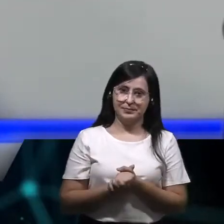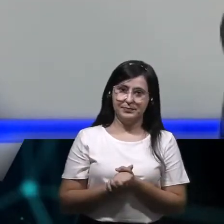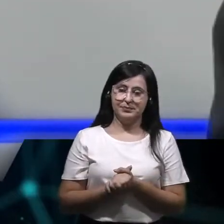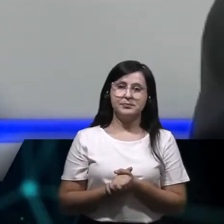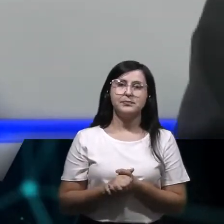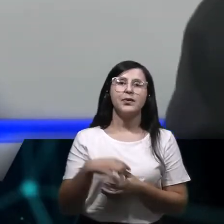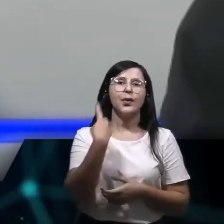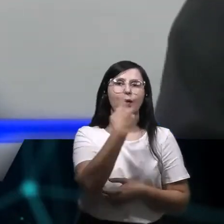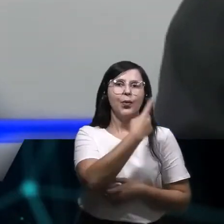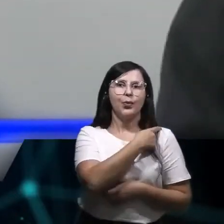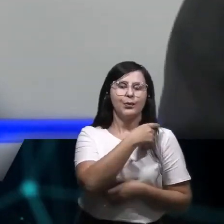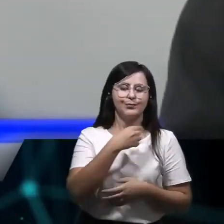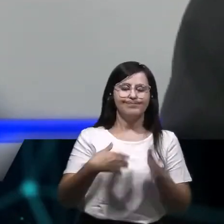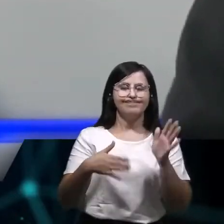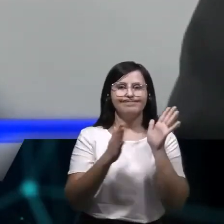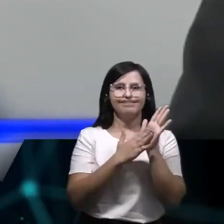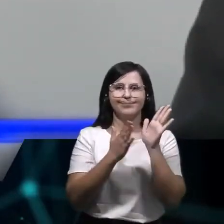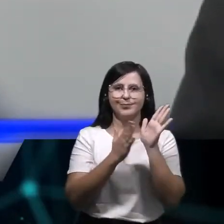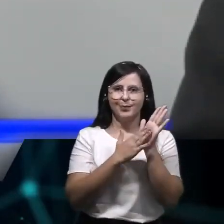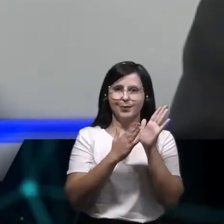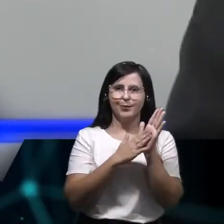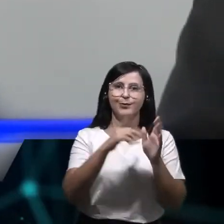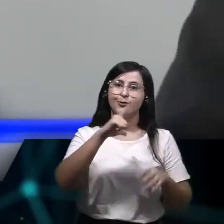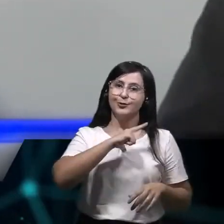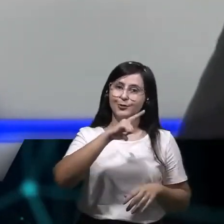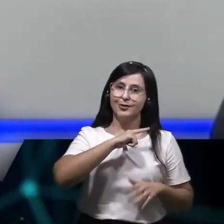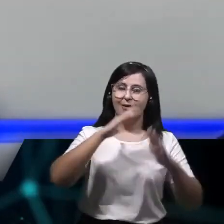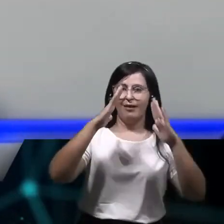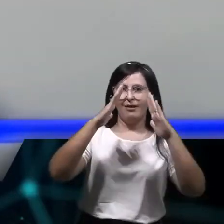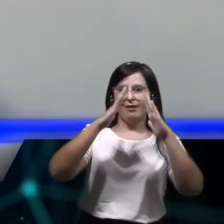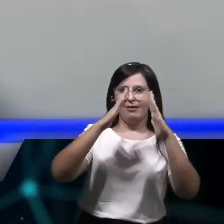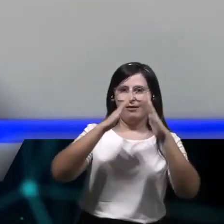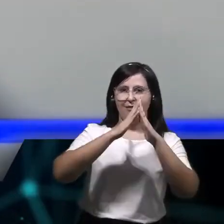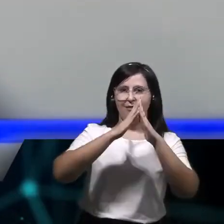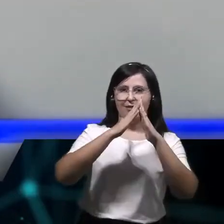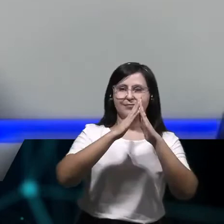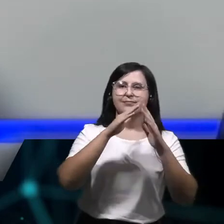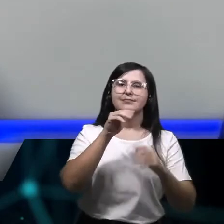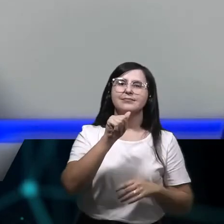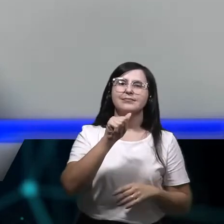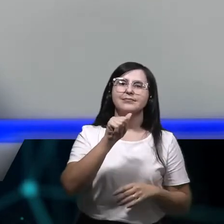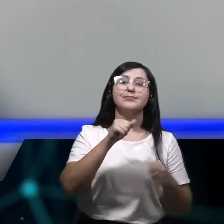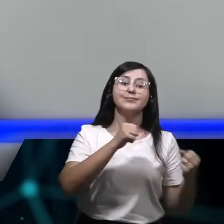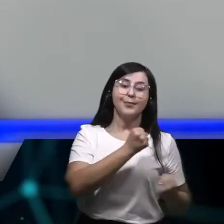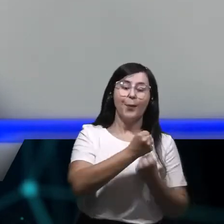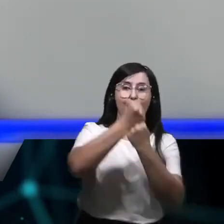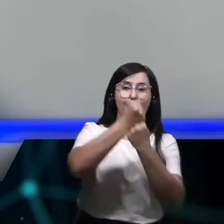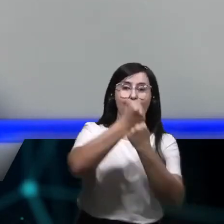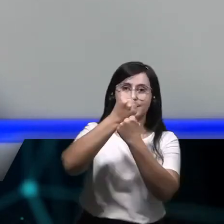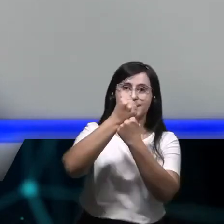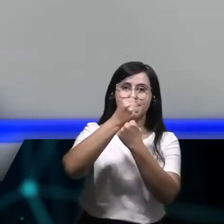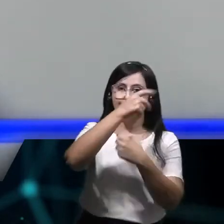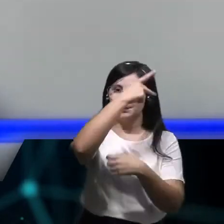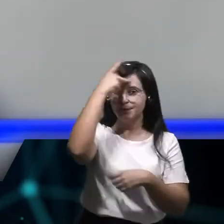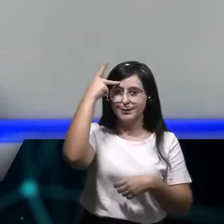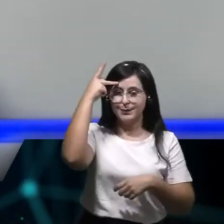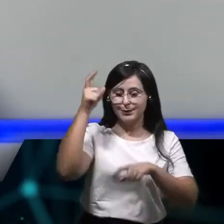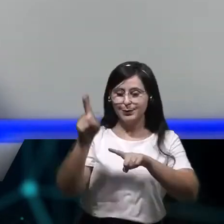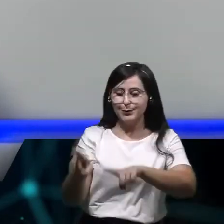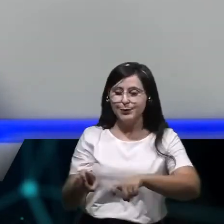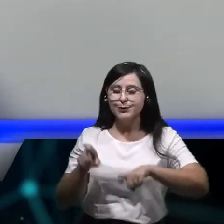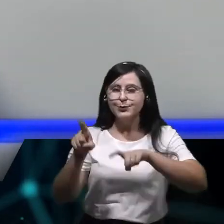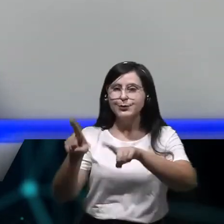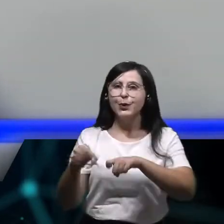nosso projeto tem a casa de apoio ao agricultor. Sabemos que o agricultor é o